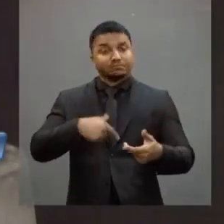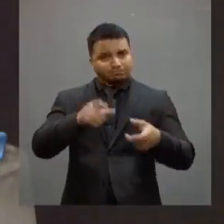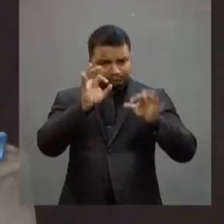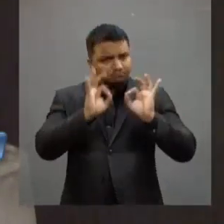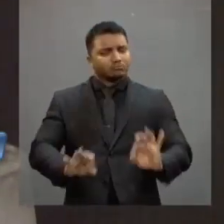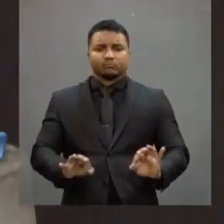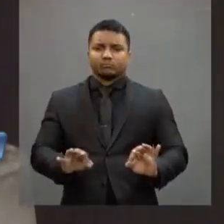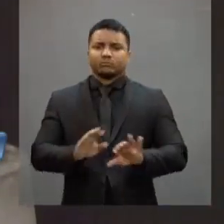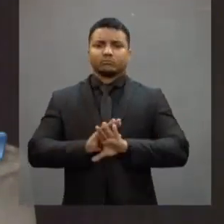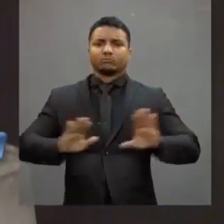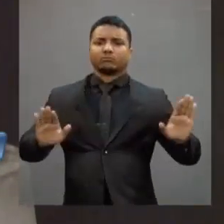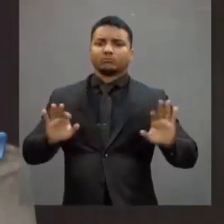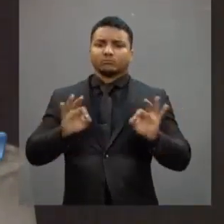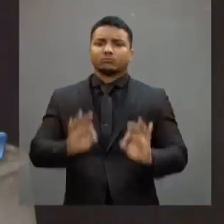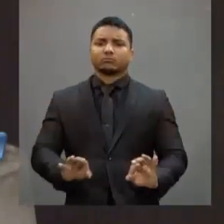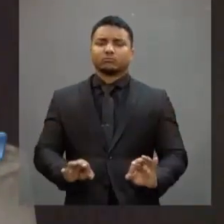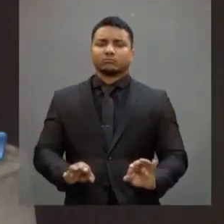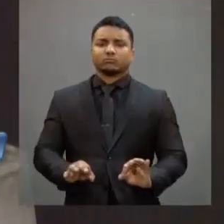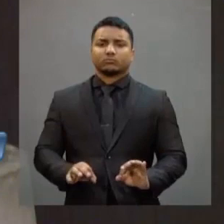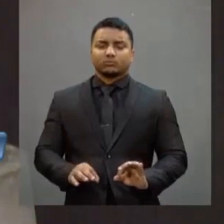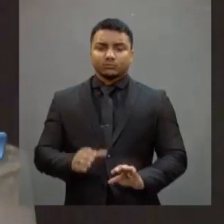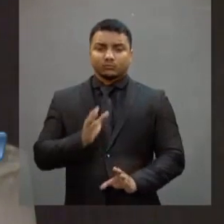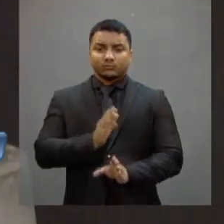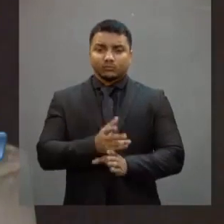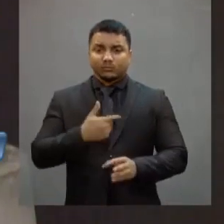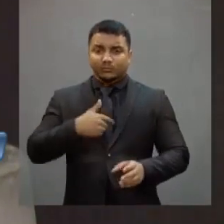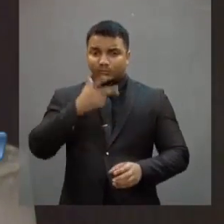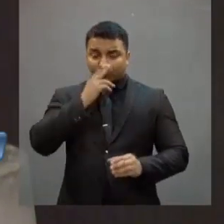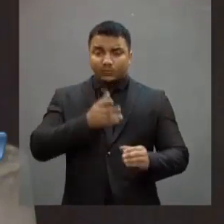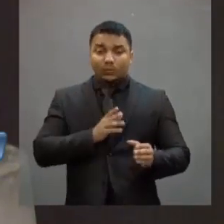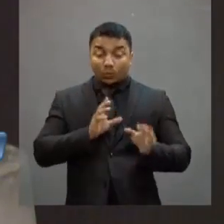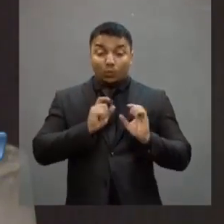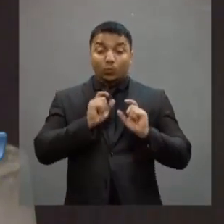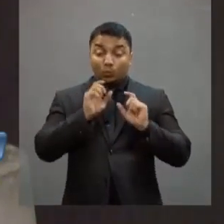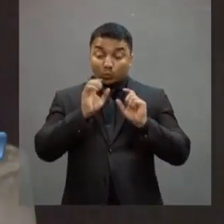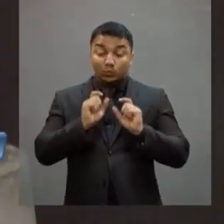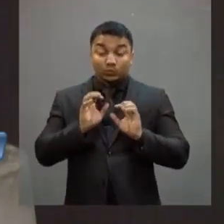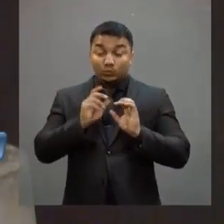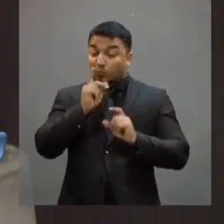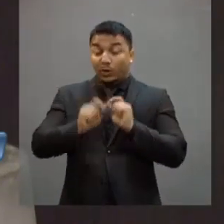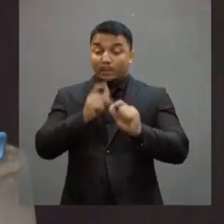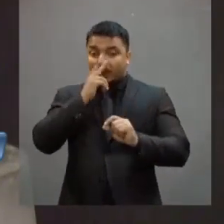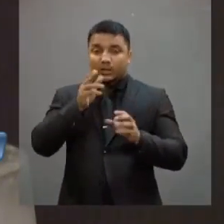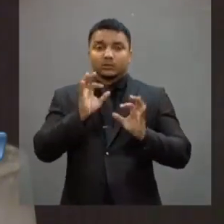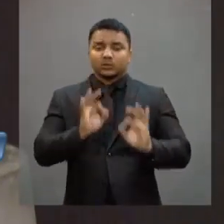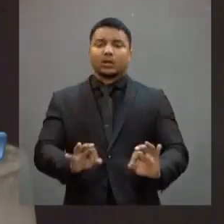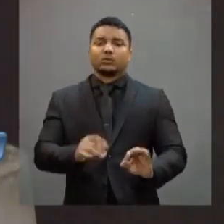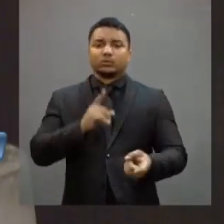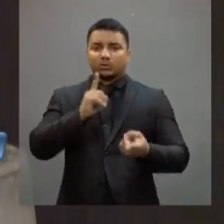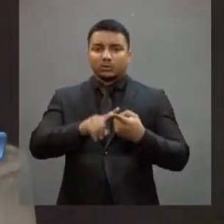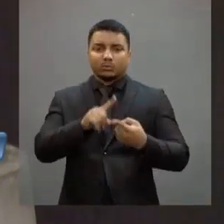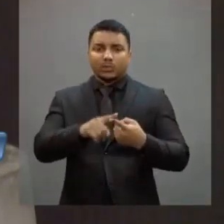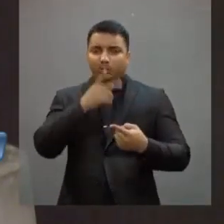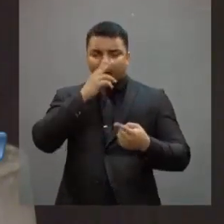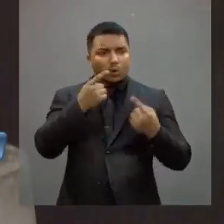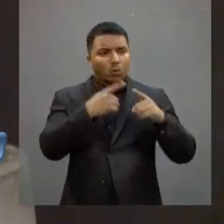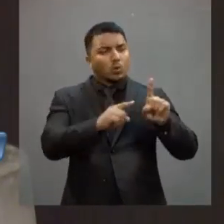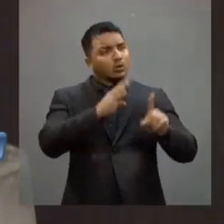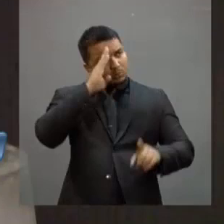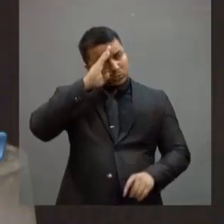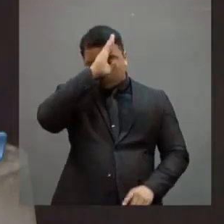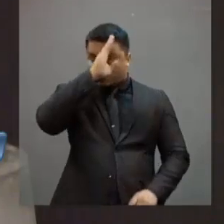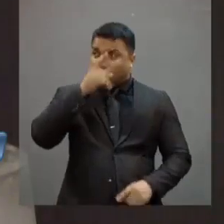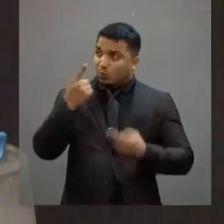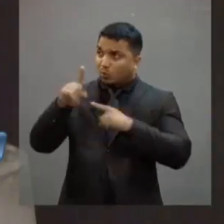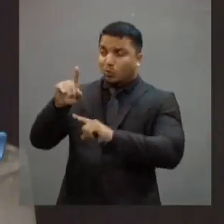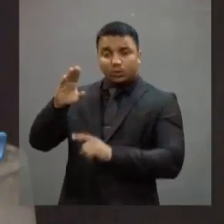corretamente, porque eu quero manter a coerência, eu quero criticar a reforma do Bolsonaro e a reforma do Camilo. É